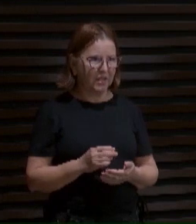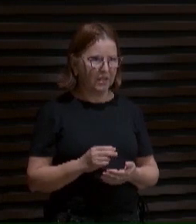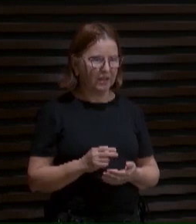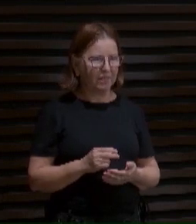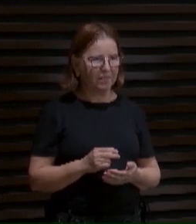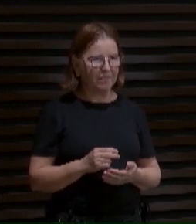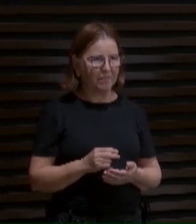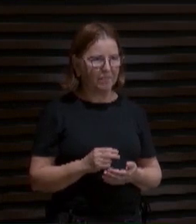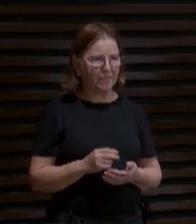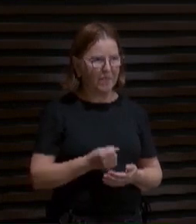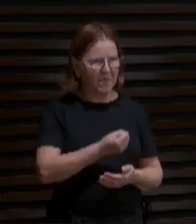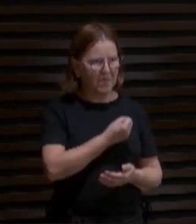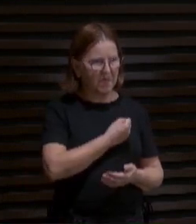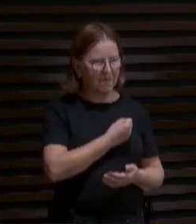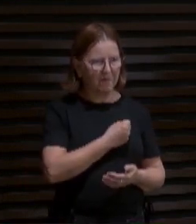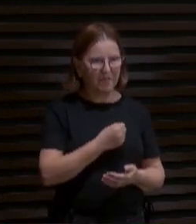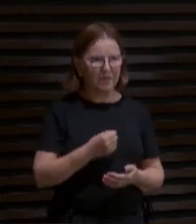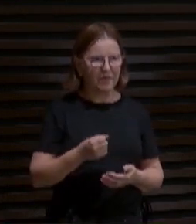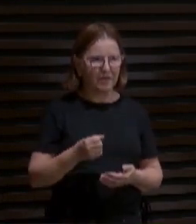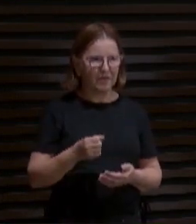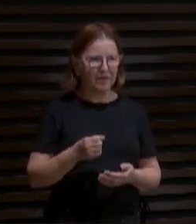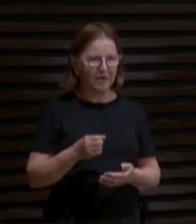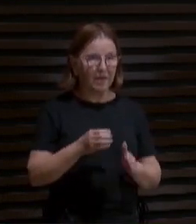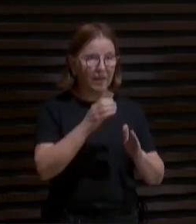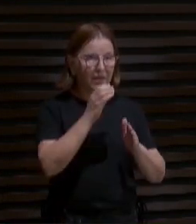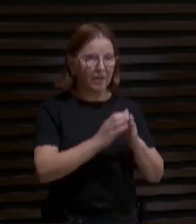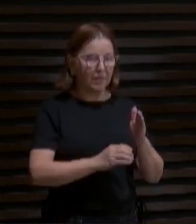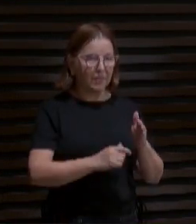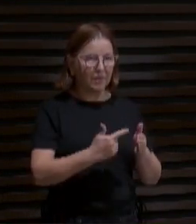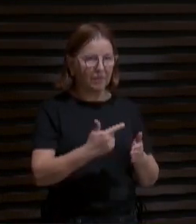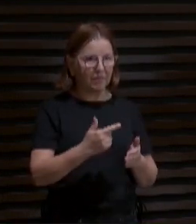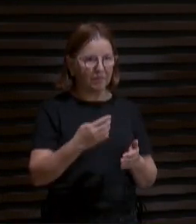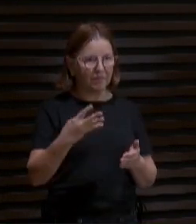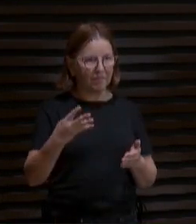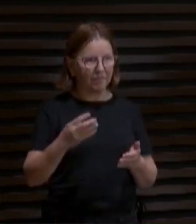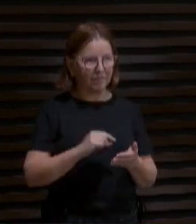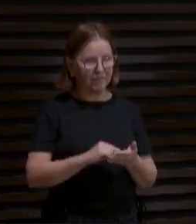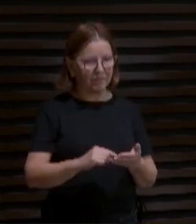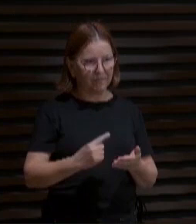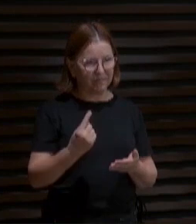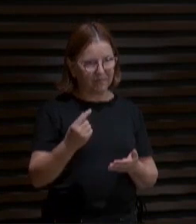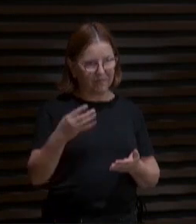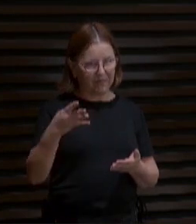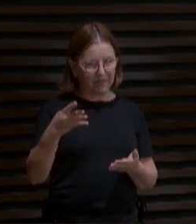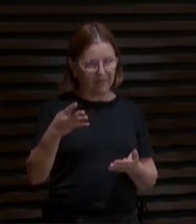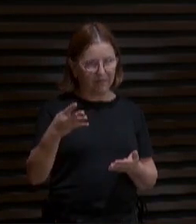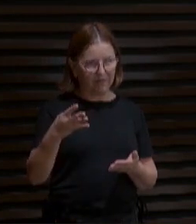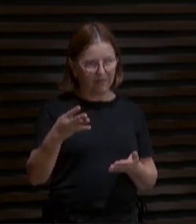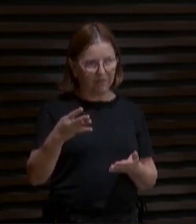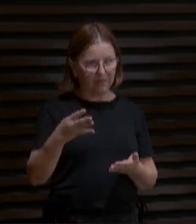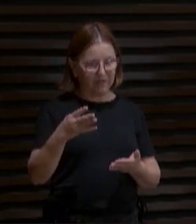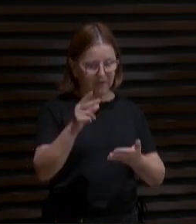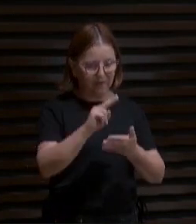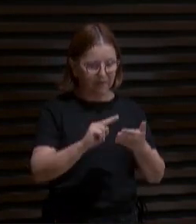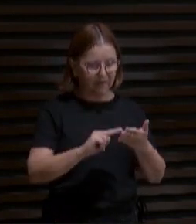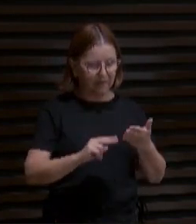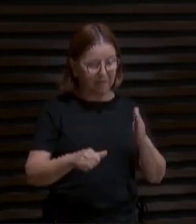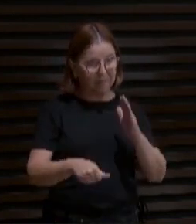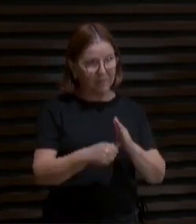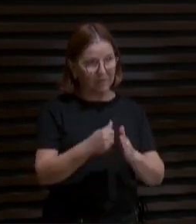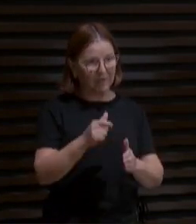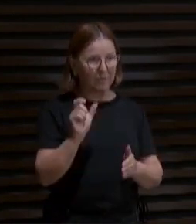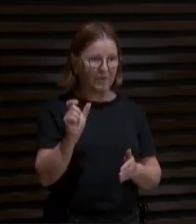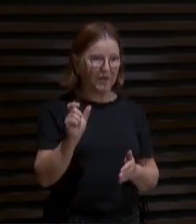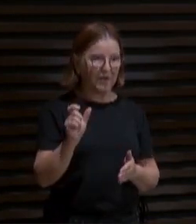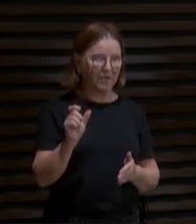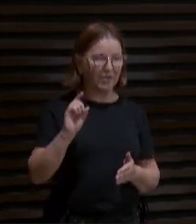capítulo 24, versículo 14, nós vemos a primeira vez a palavra